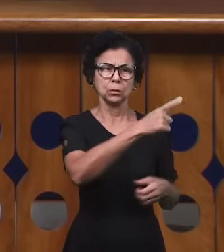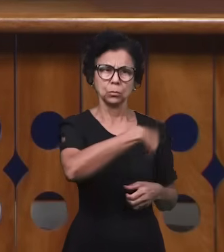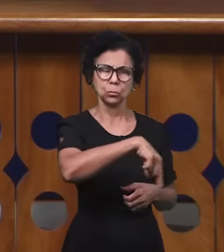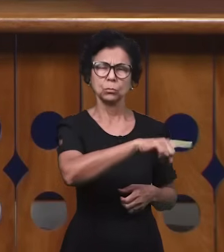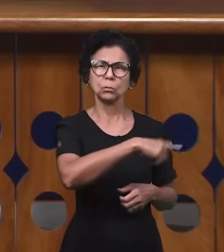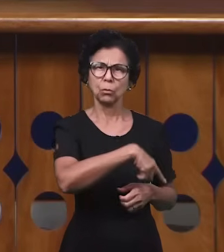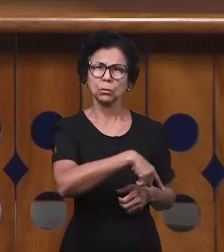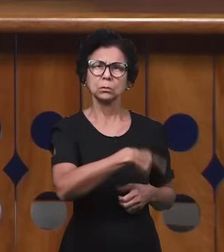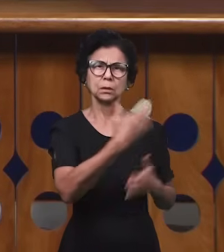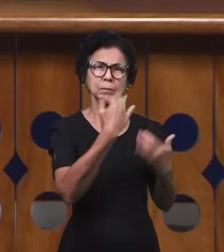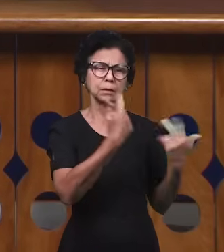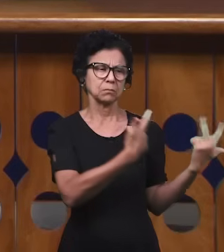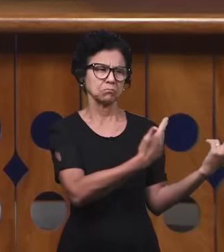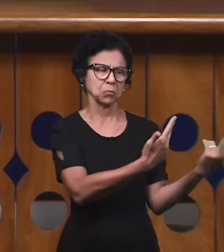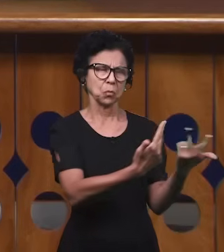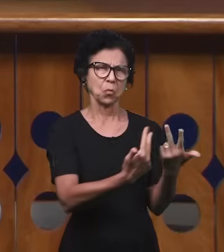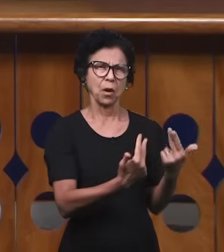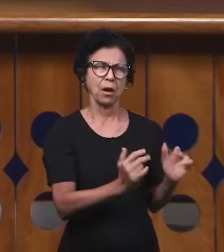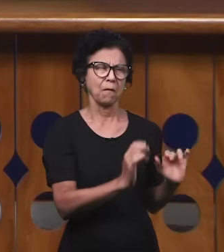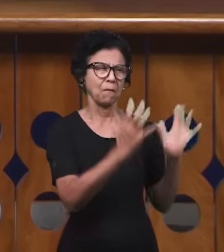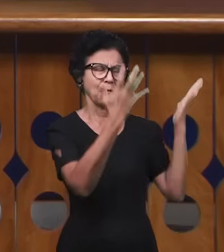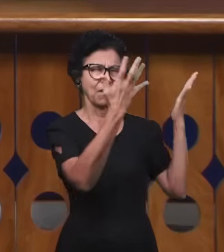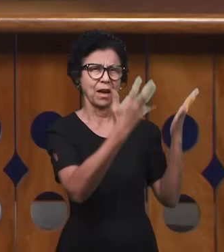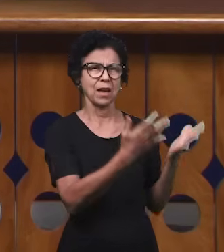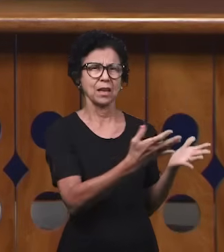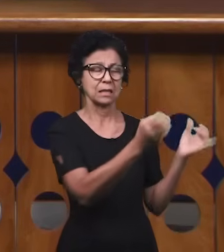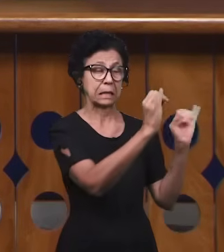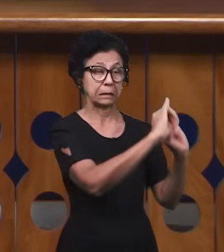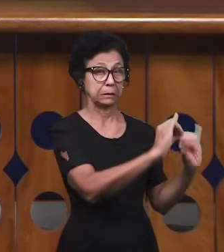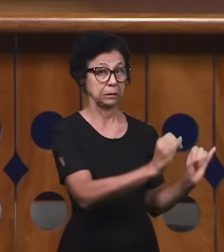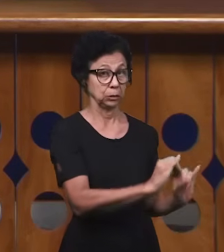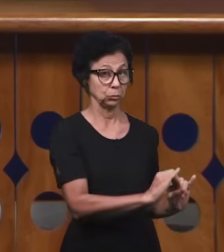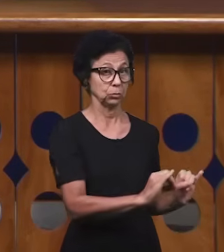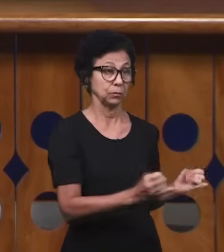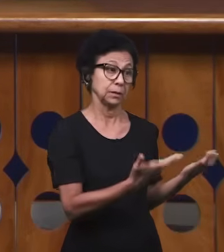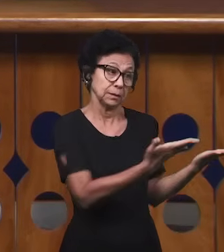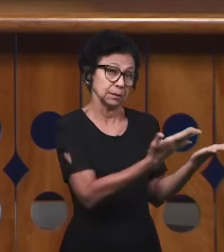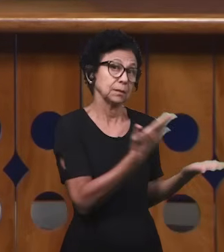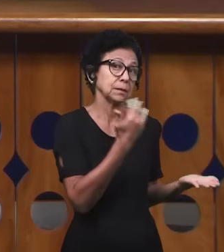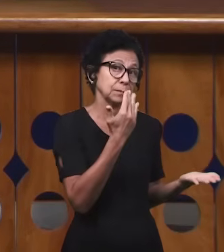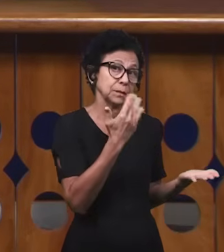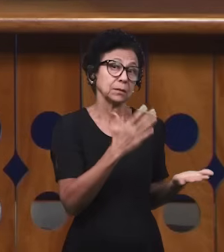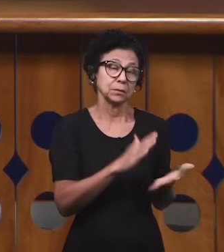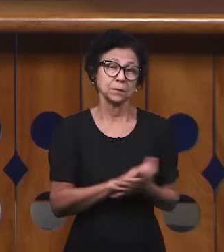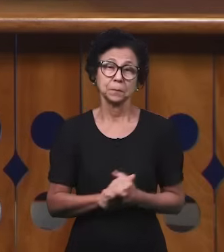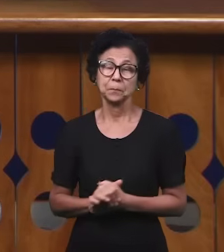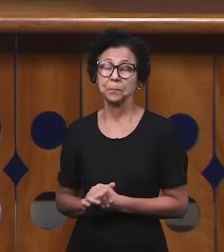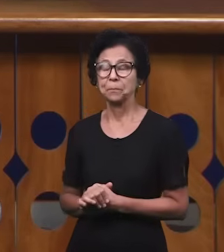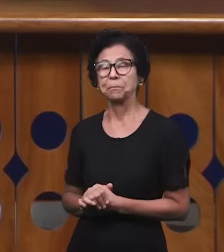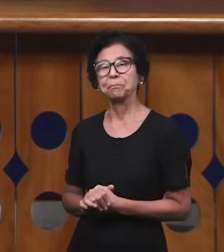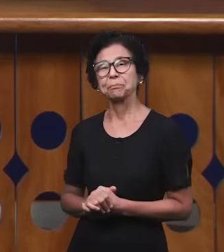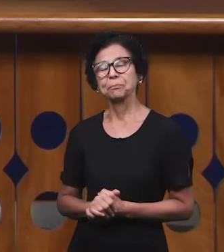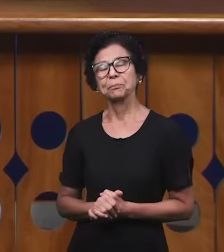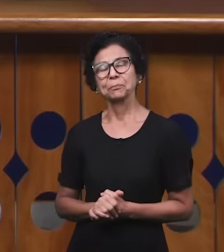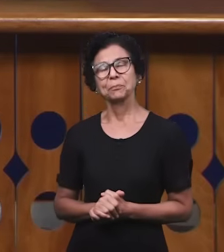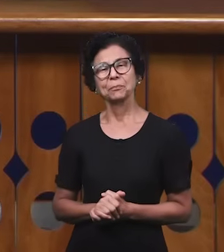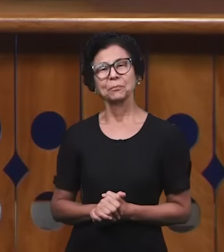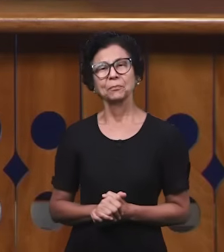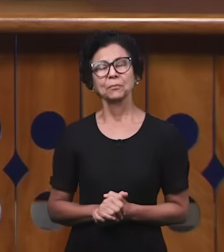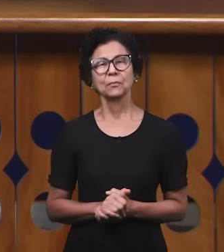onde ele estava. Como dizem no capítulo 1, verso 8, 20, que nós lemos. Mas, além